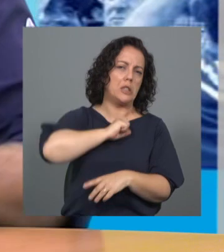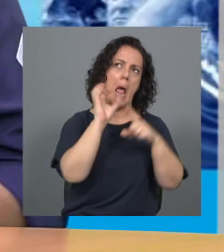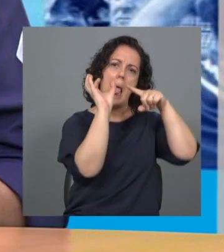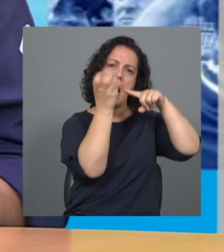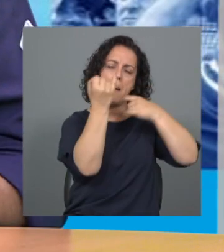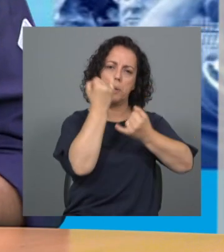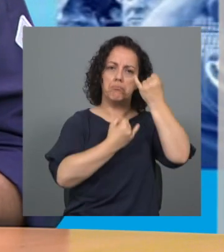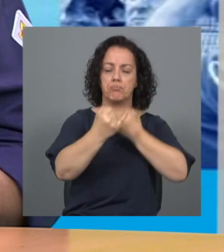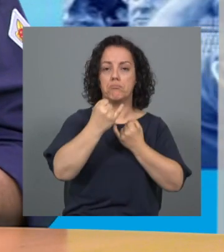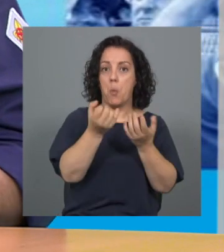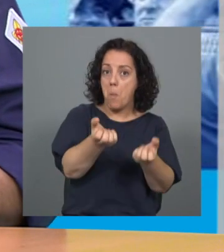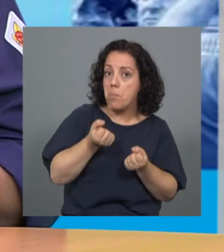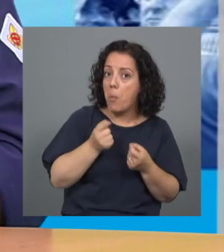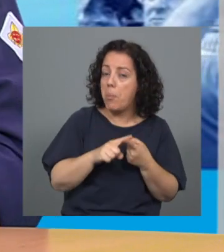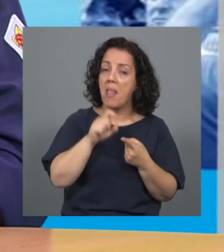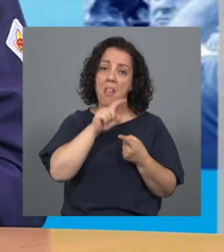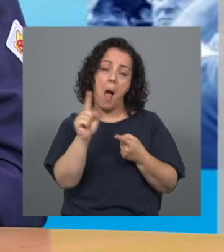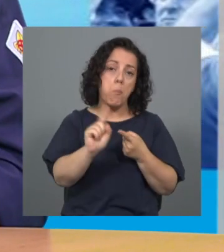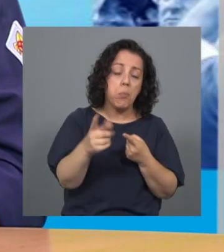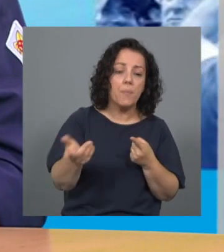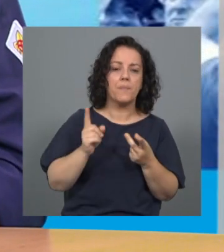mais económicas, a forma como temos